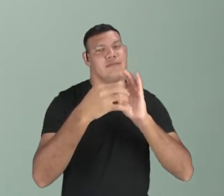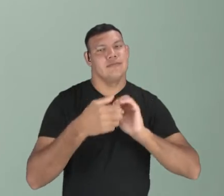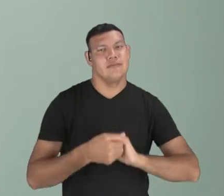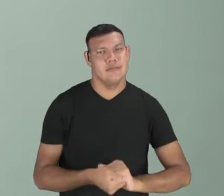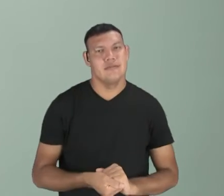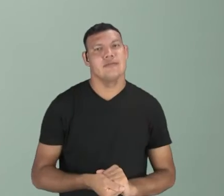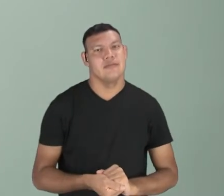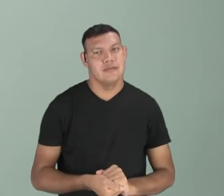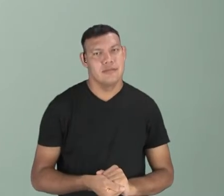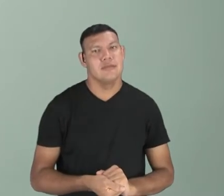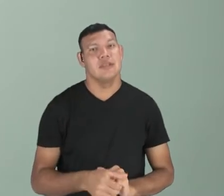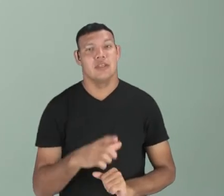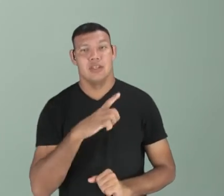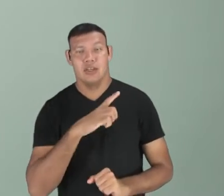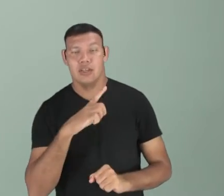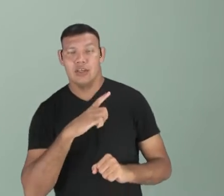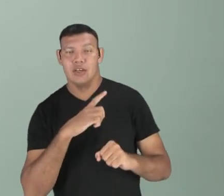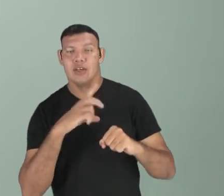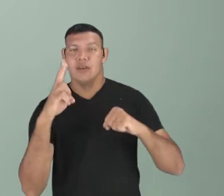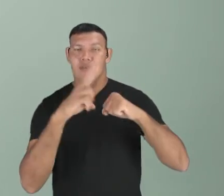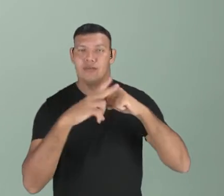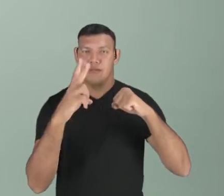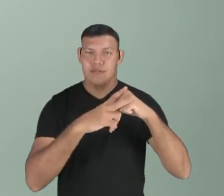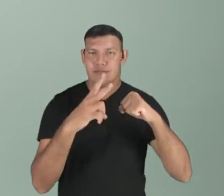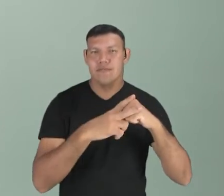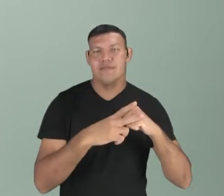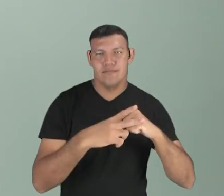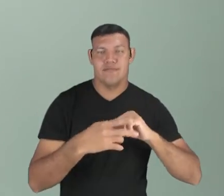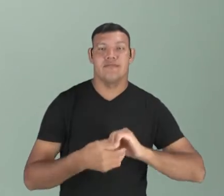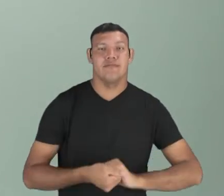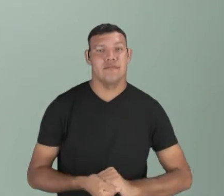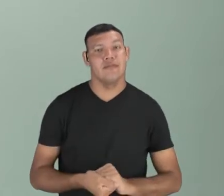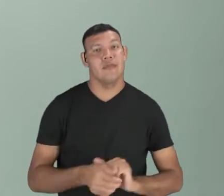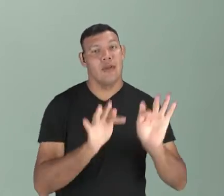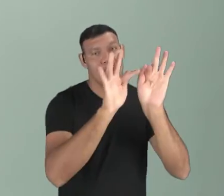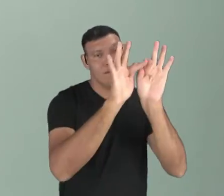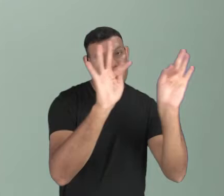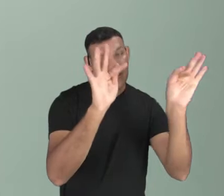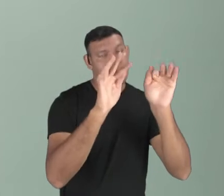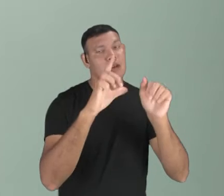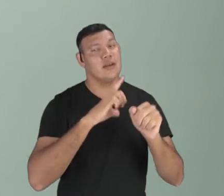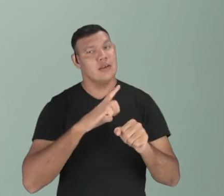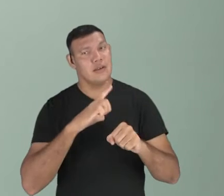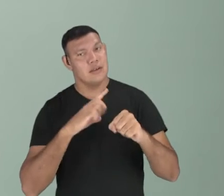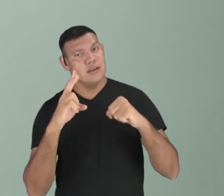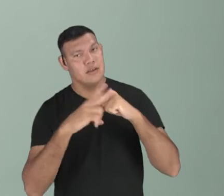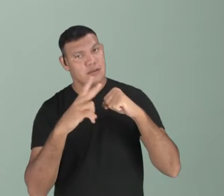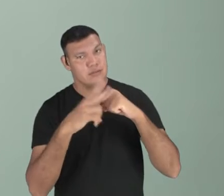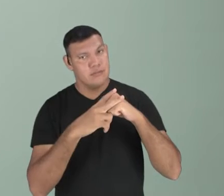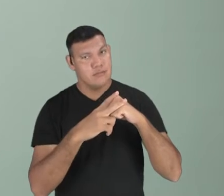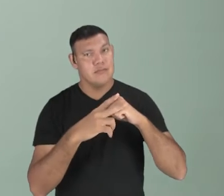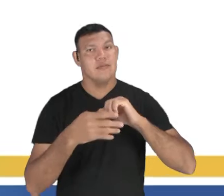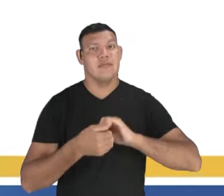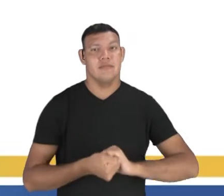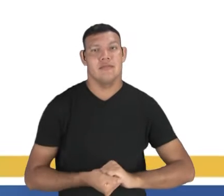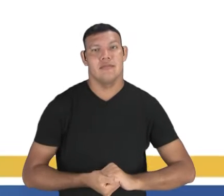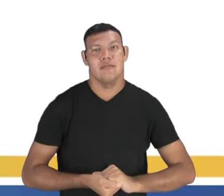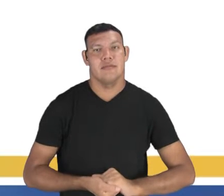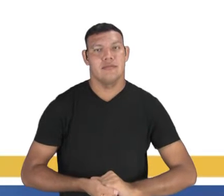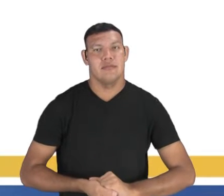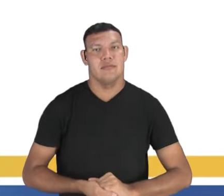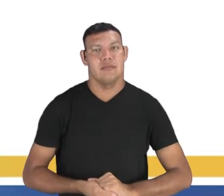Frases que contêm verbo com enunciado completo. Frases que contêm versos com enunciado